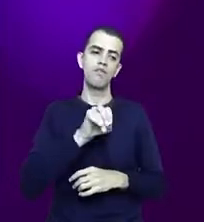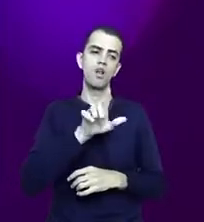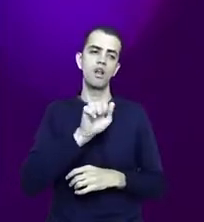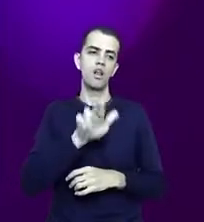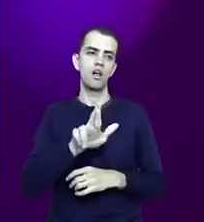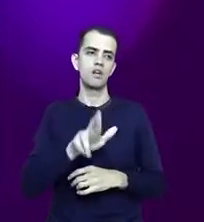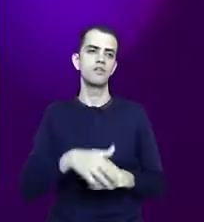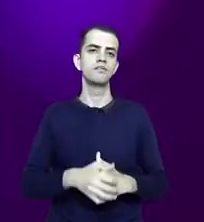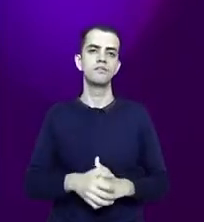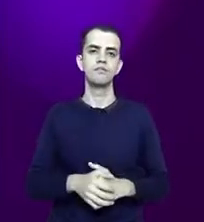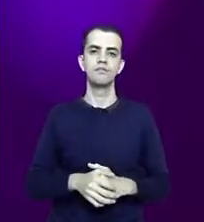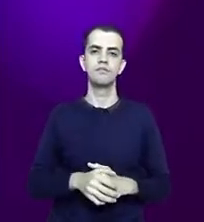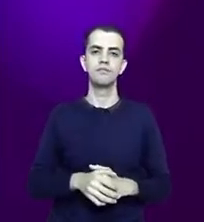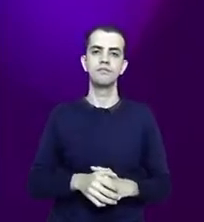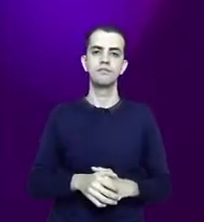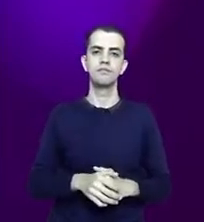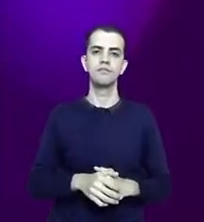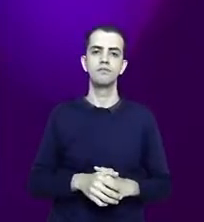Volar.